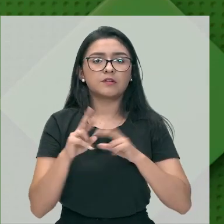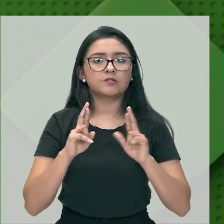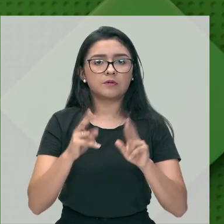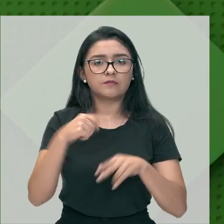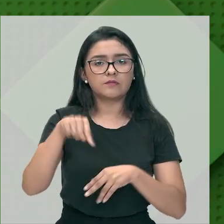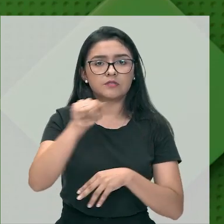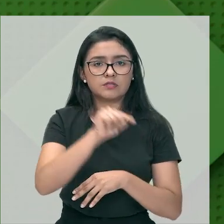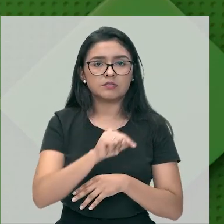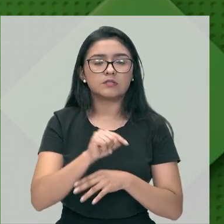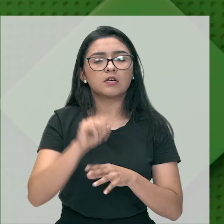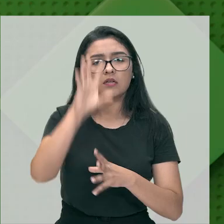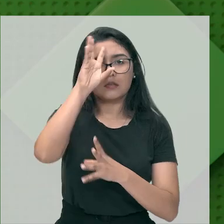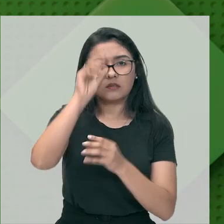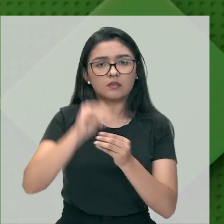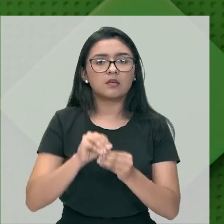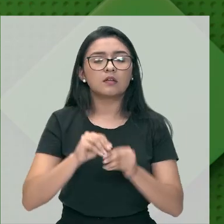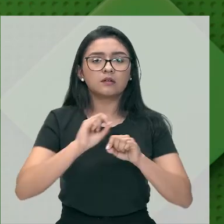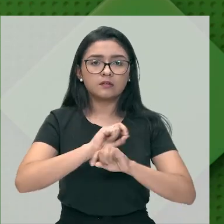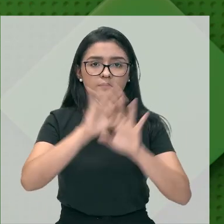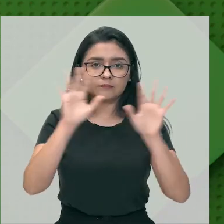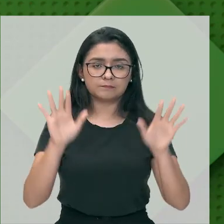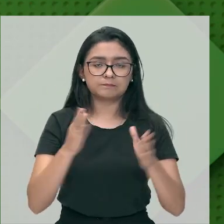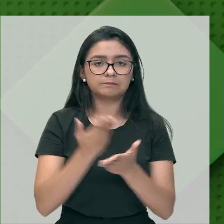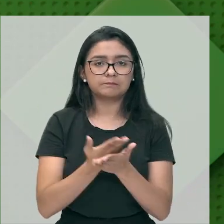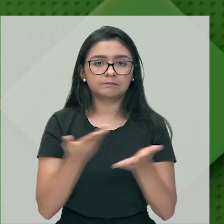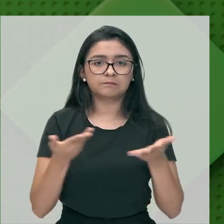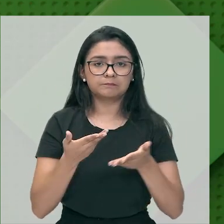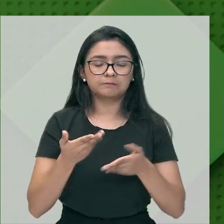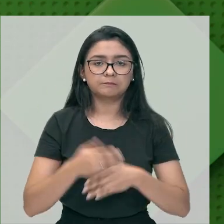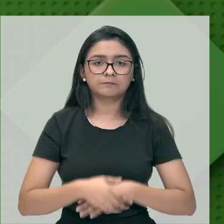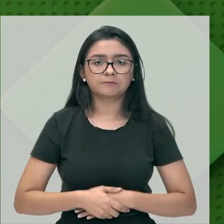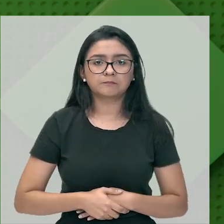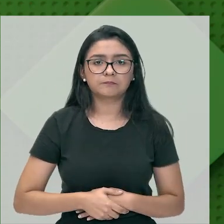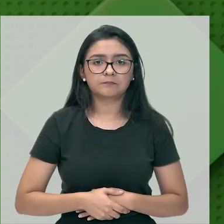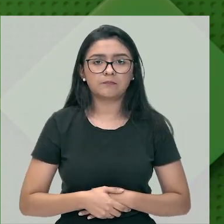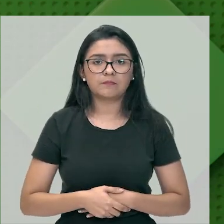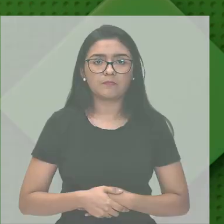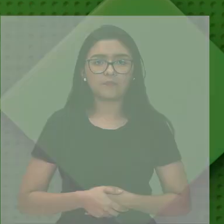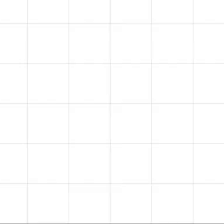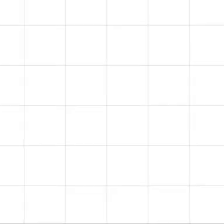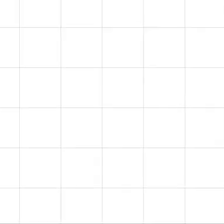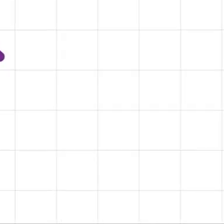e mamíferos. Espero que vocês tenham compreendido e curtido a nossa aula e até a próxima.